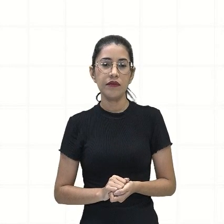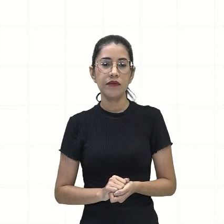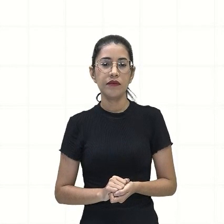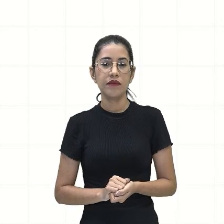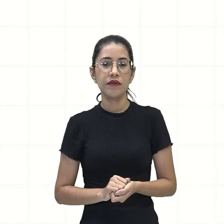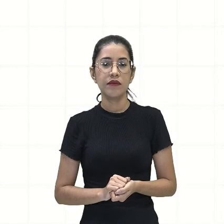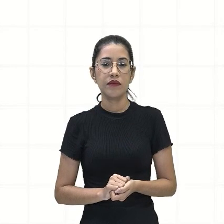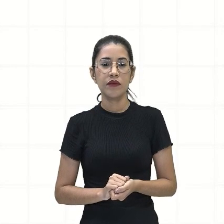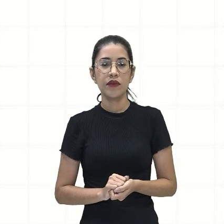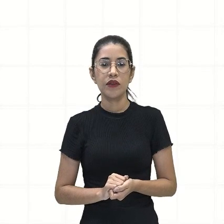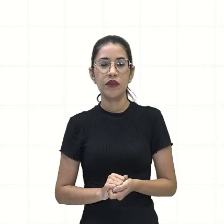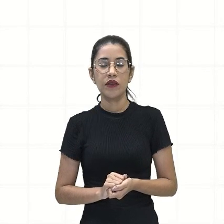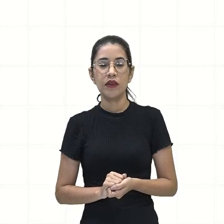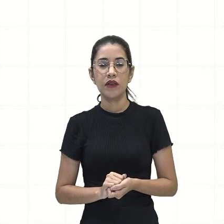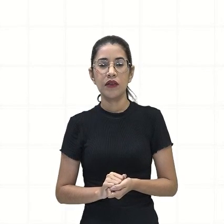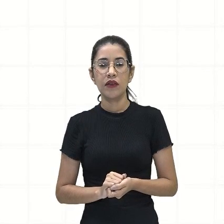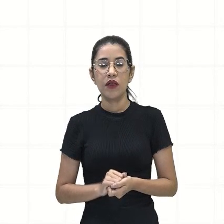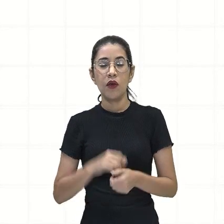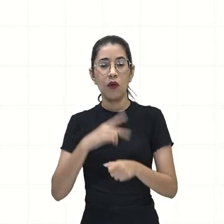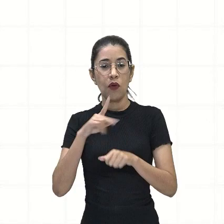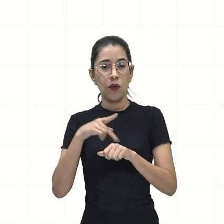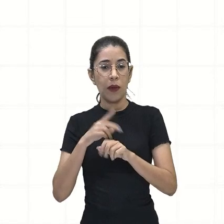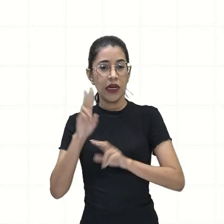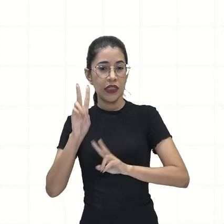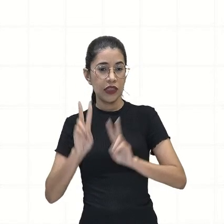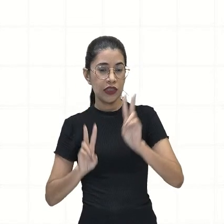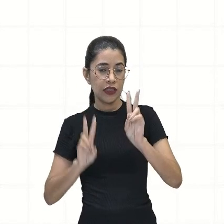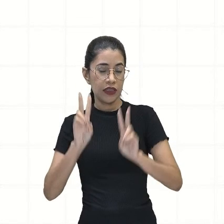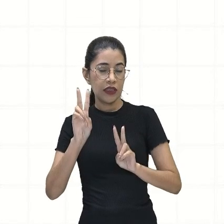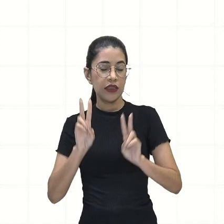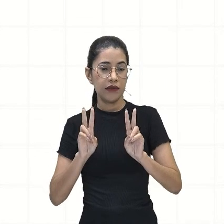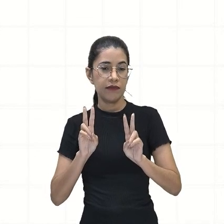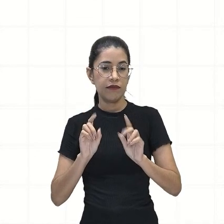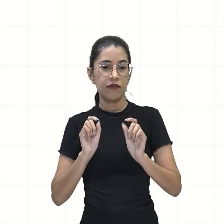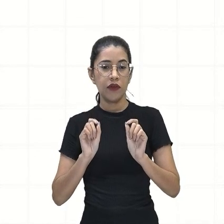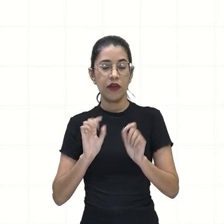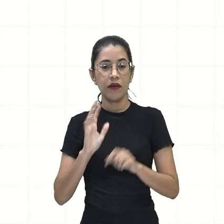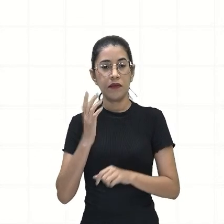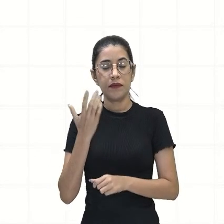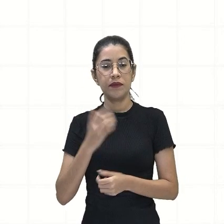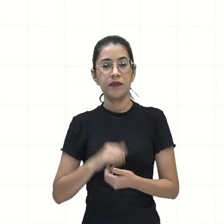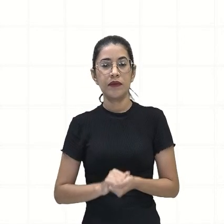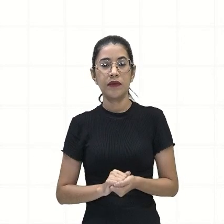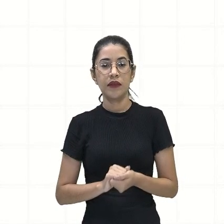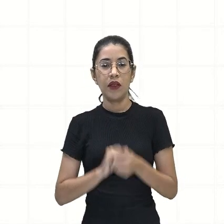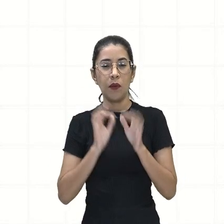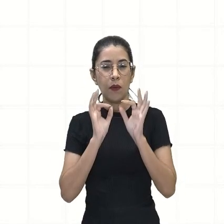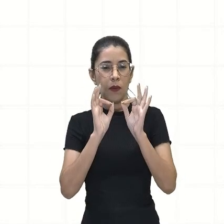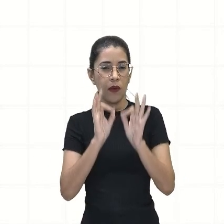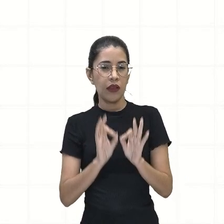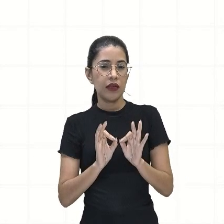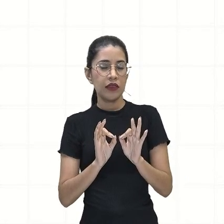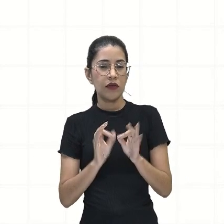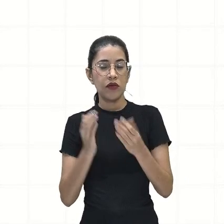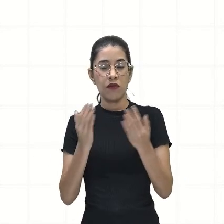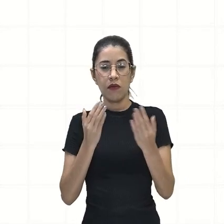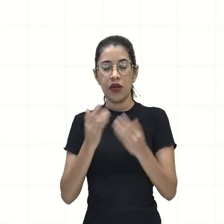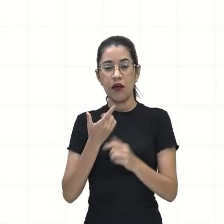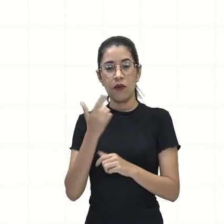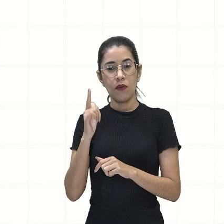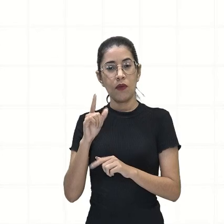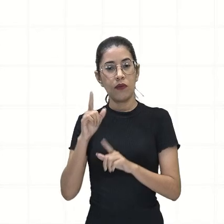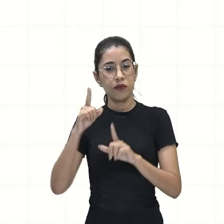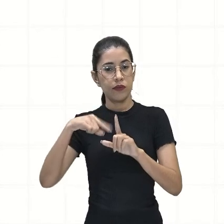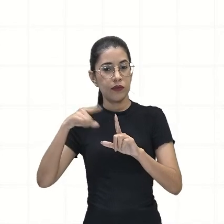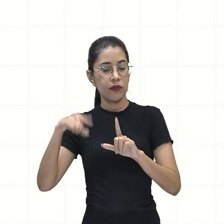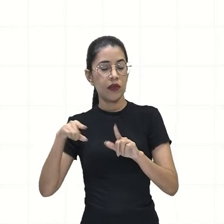o Chile. O Chile, especificamente, se eu observar os outros gráficos, aqui eu vejo que